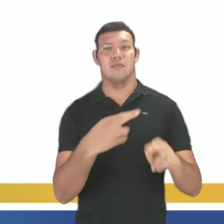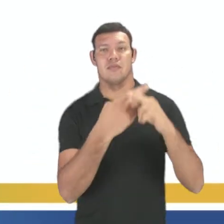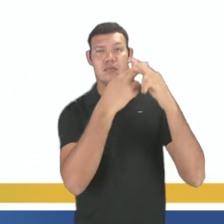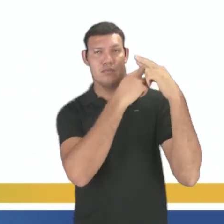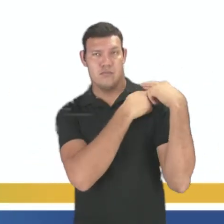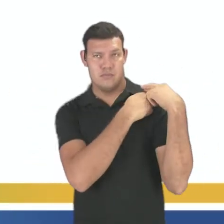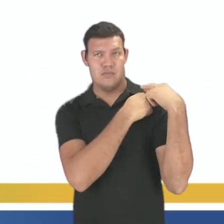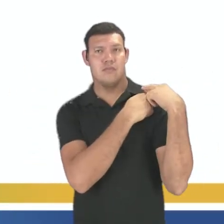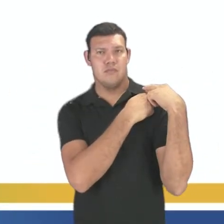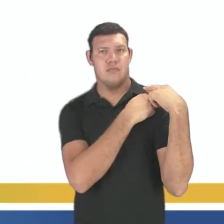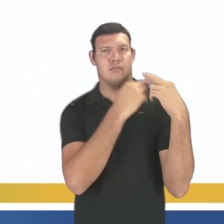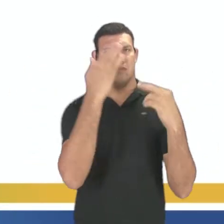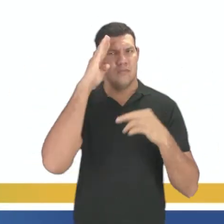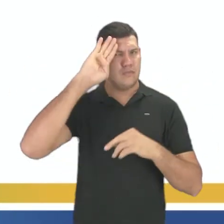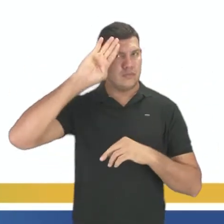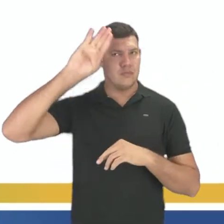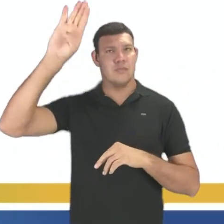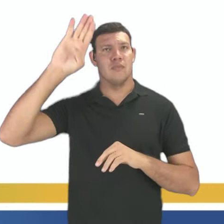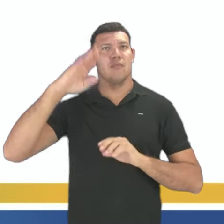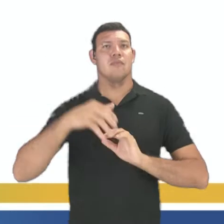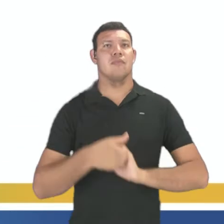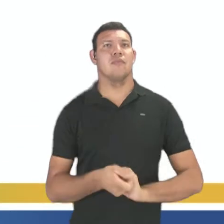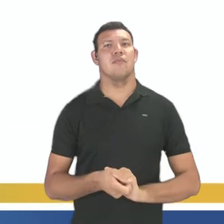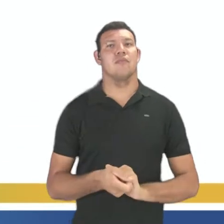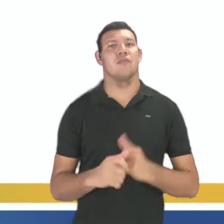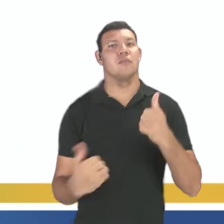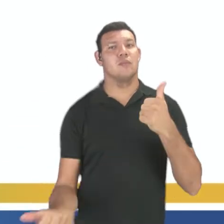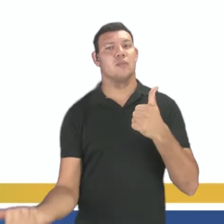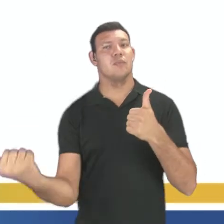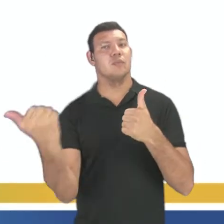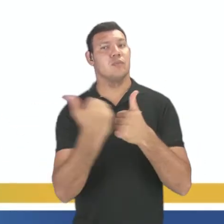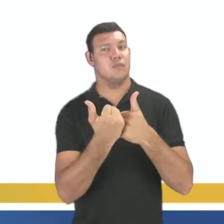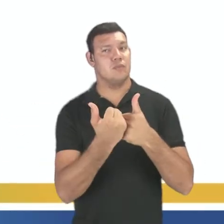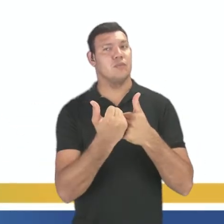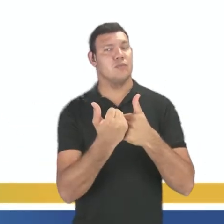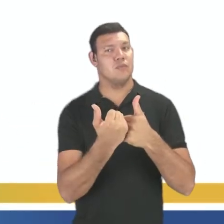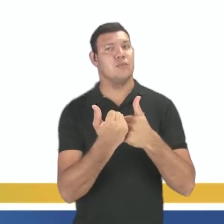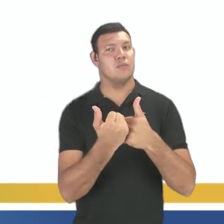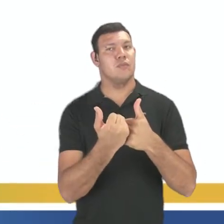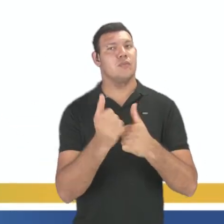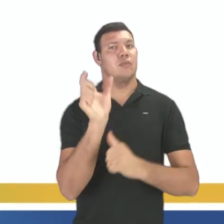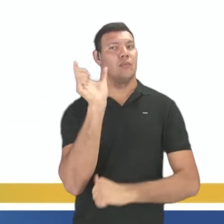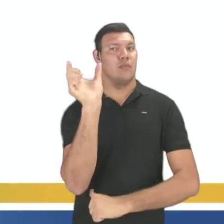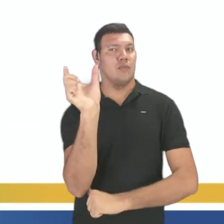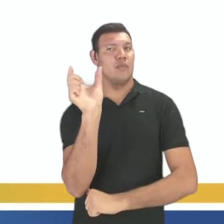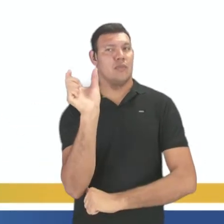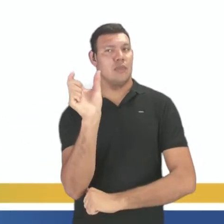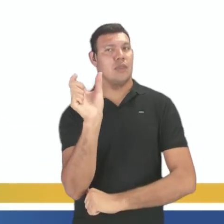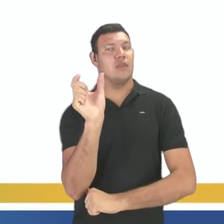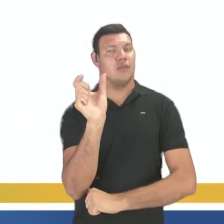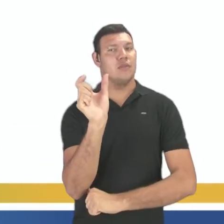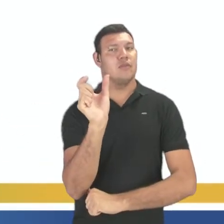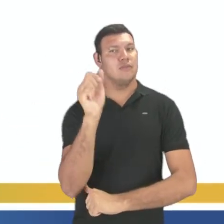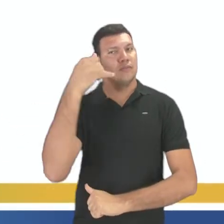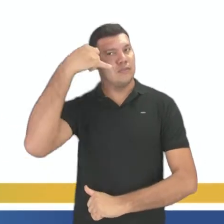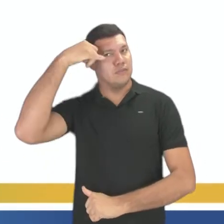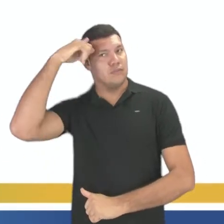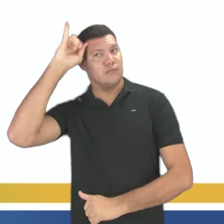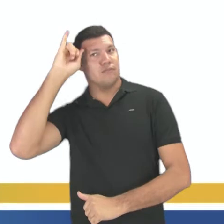função principal dos pronomes possessivos é substituir as palavras, evitando a